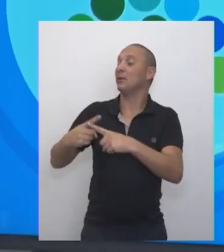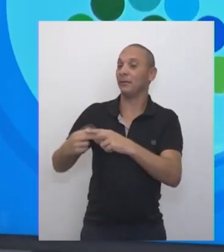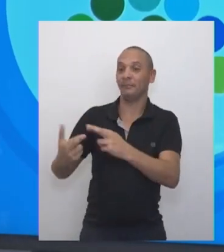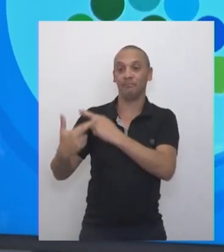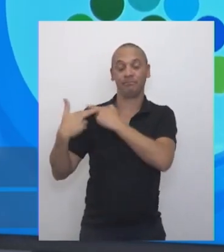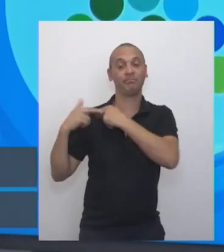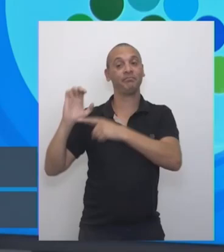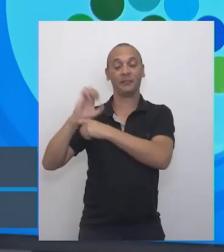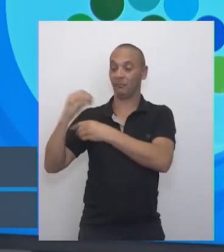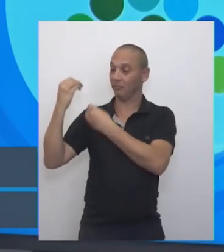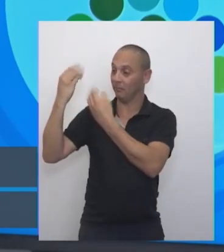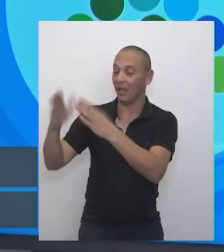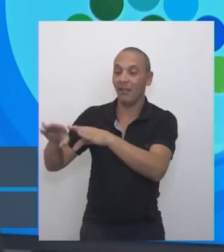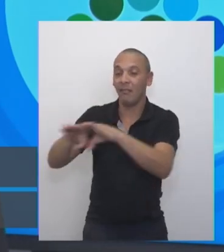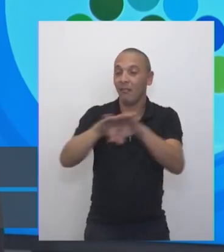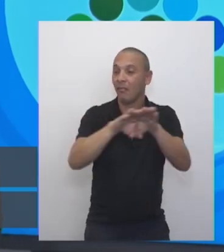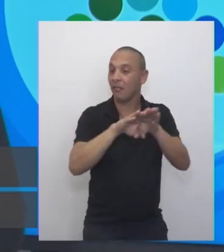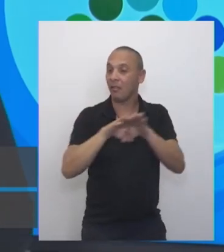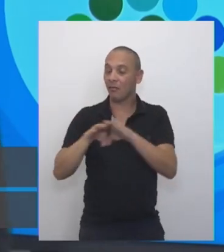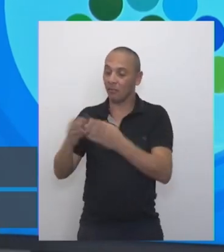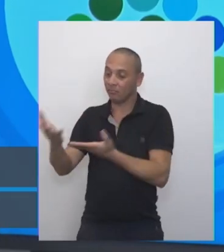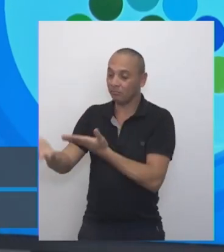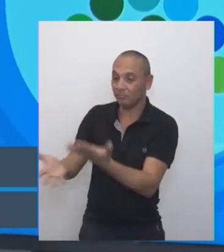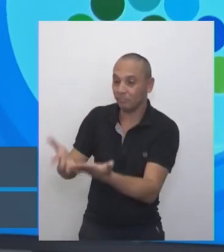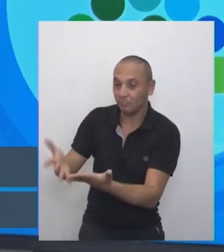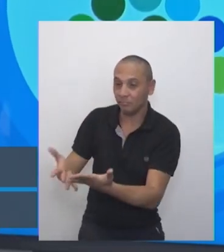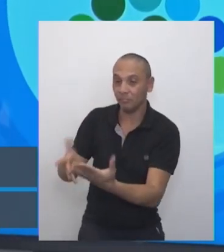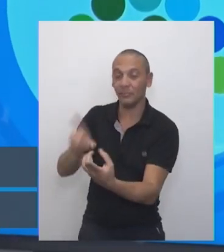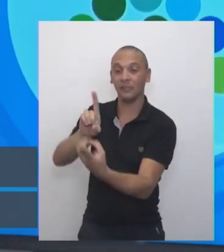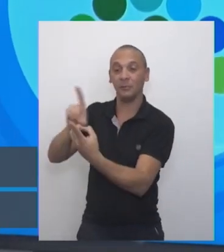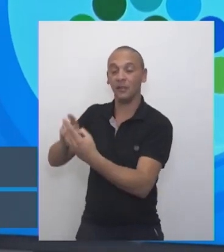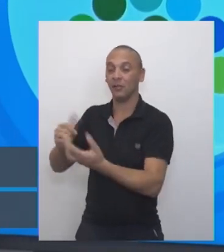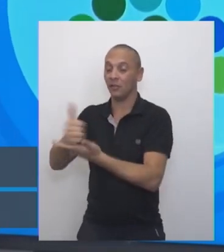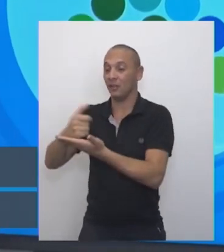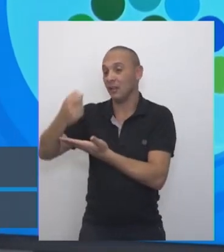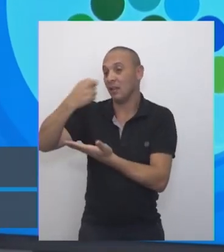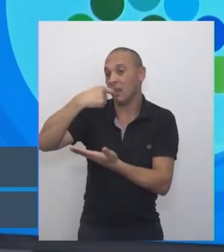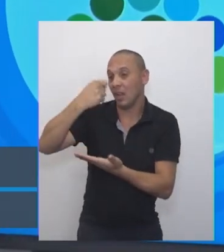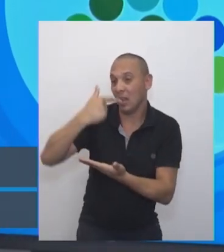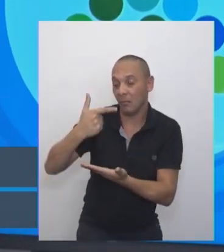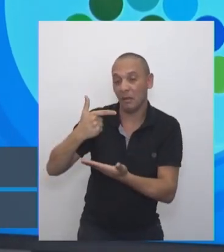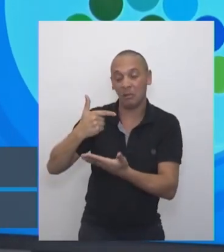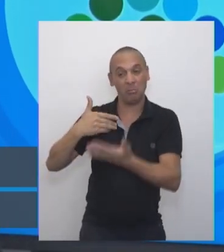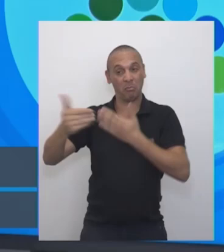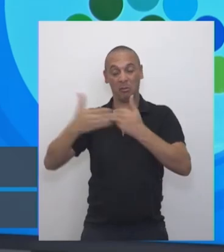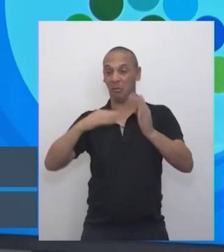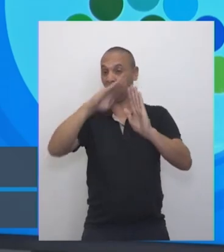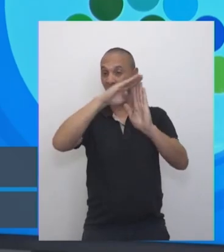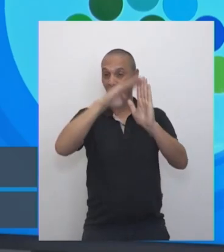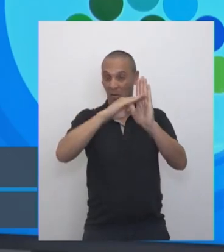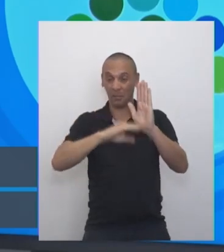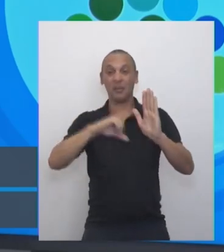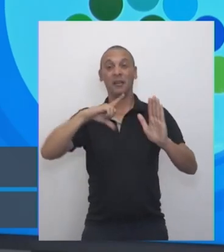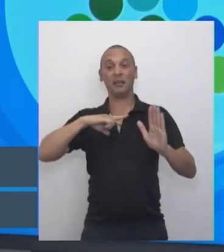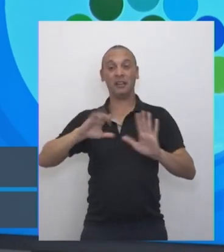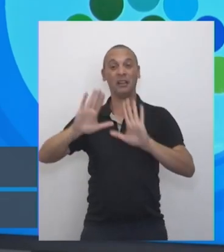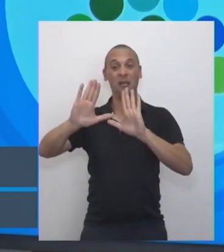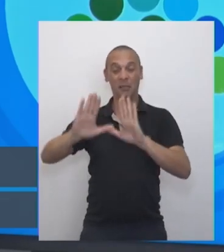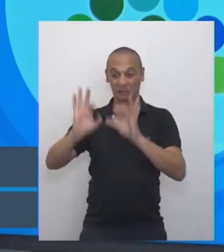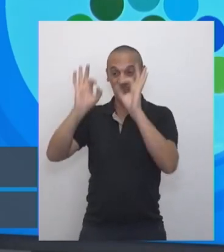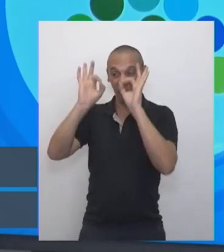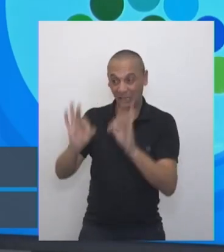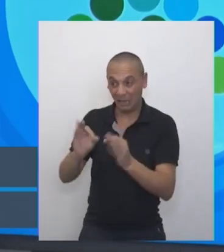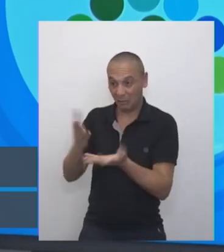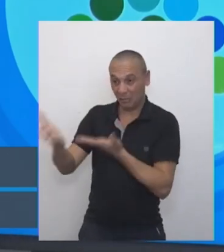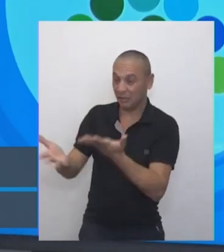do Estado fornecer de modo igualitário tratamentos para todos, tratamentos, medicamentos, mesmo com diversos programas, nem de longe está